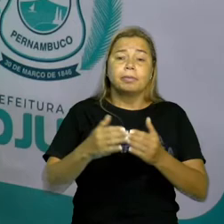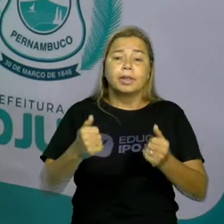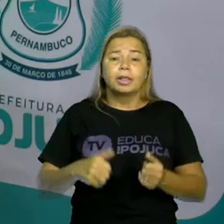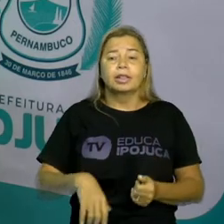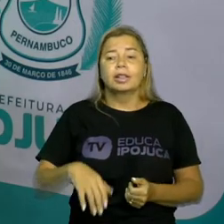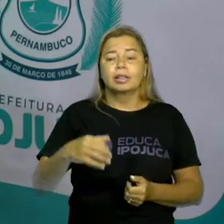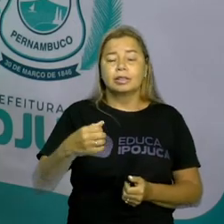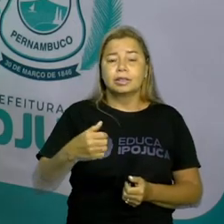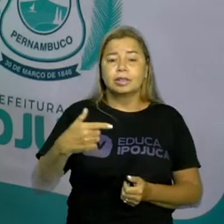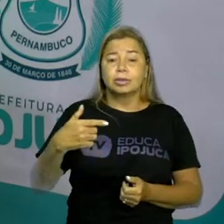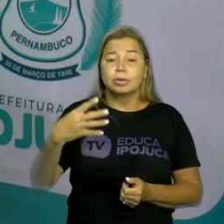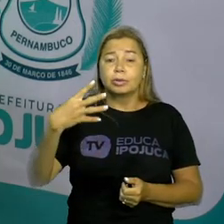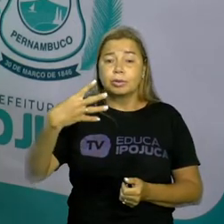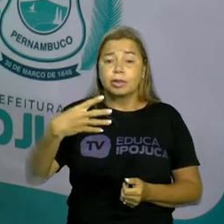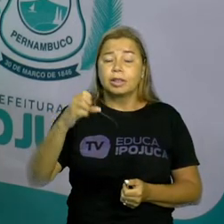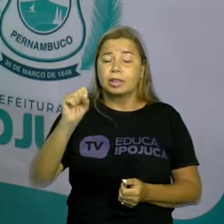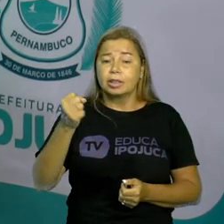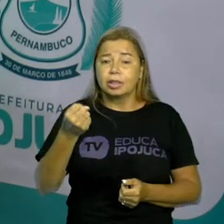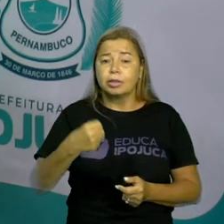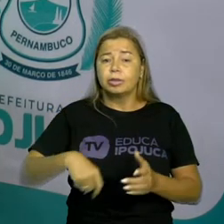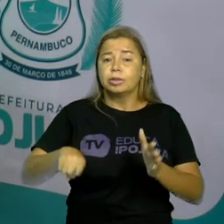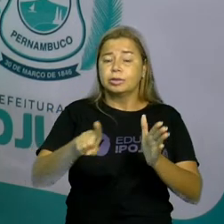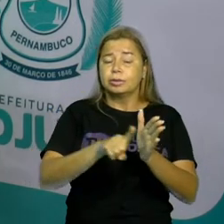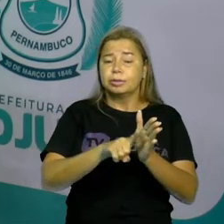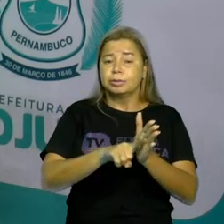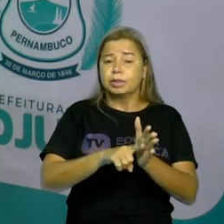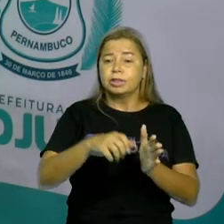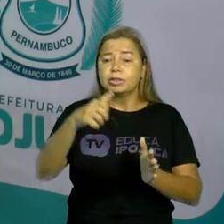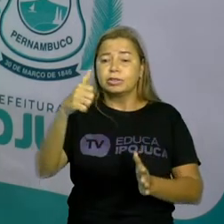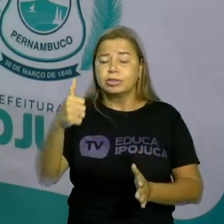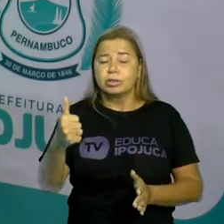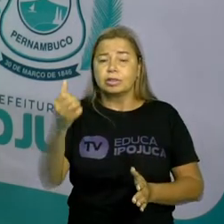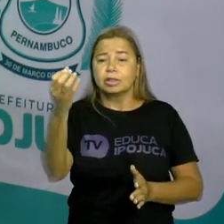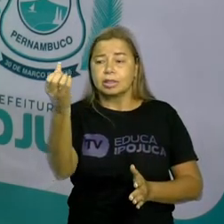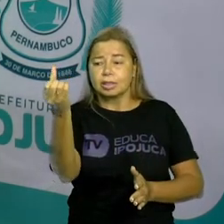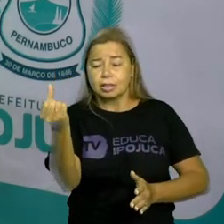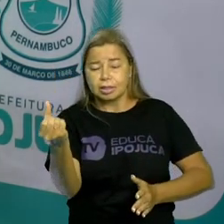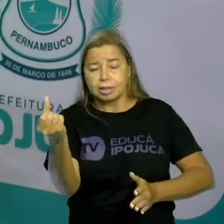anos atrás, ele completou 32 anos no ano